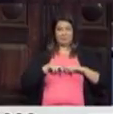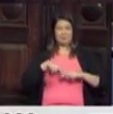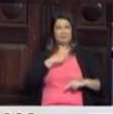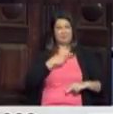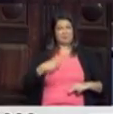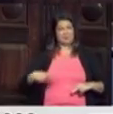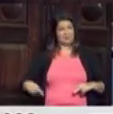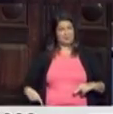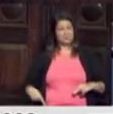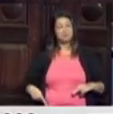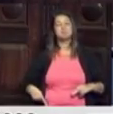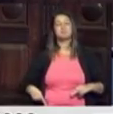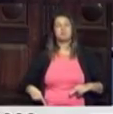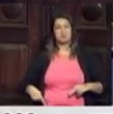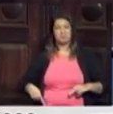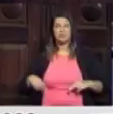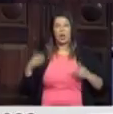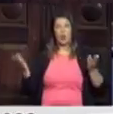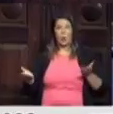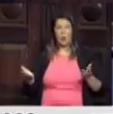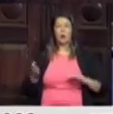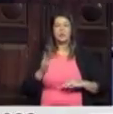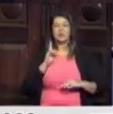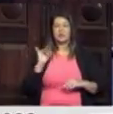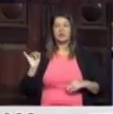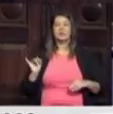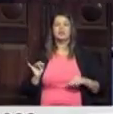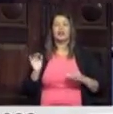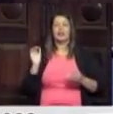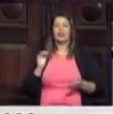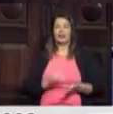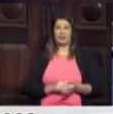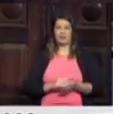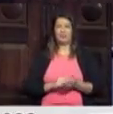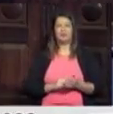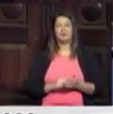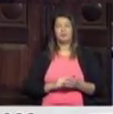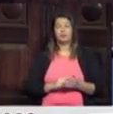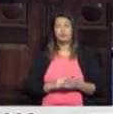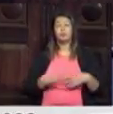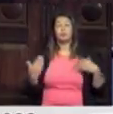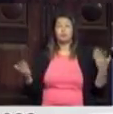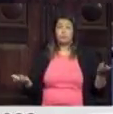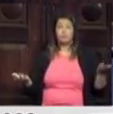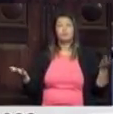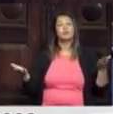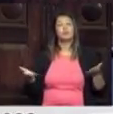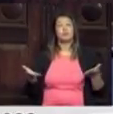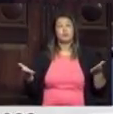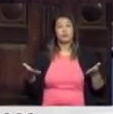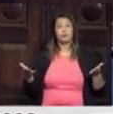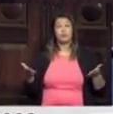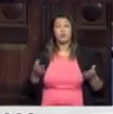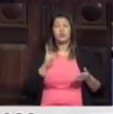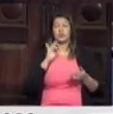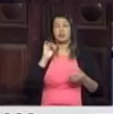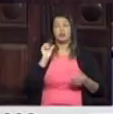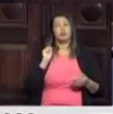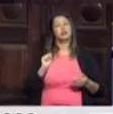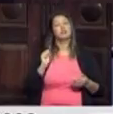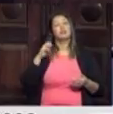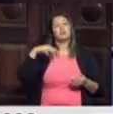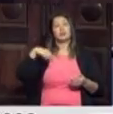trabalhos desde a ordem do dia e até agora no expediente final. Hoje, dia 8 de